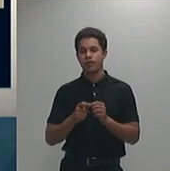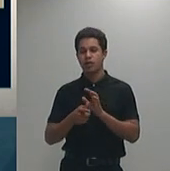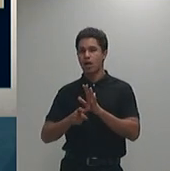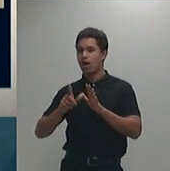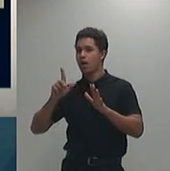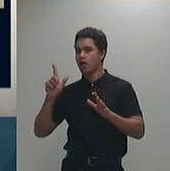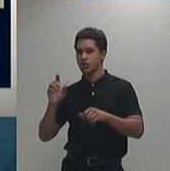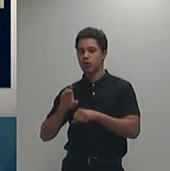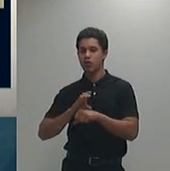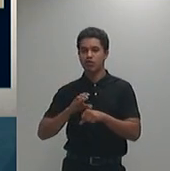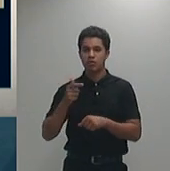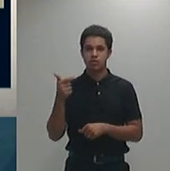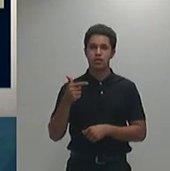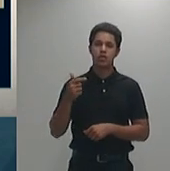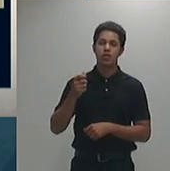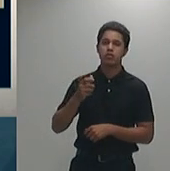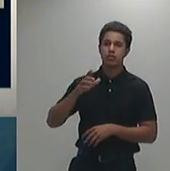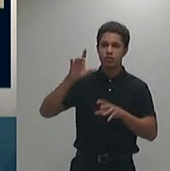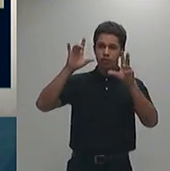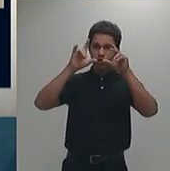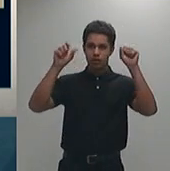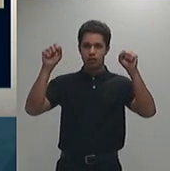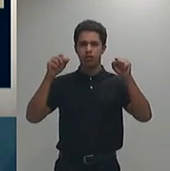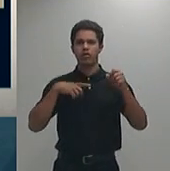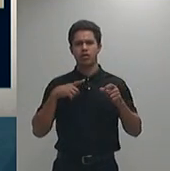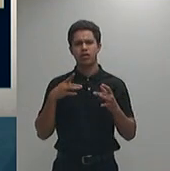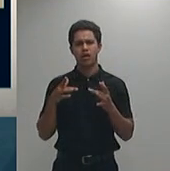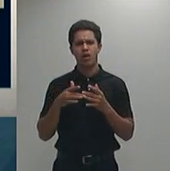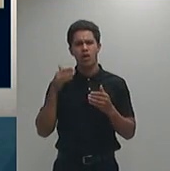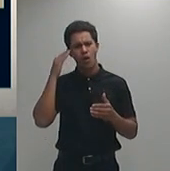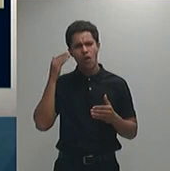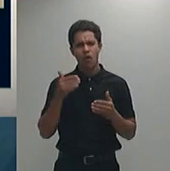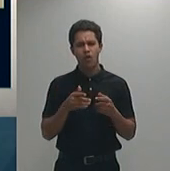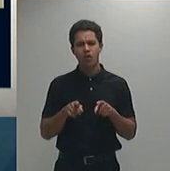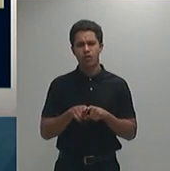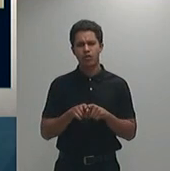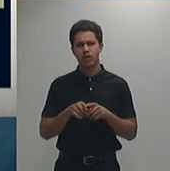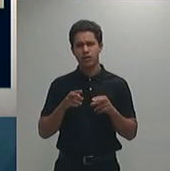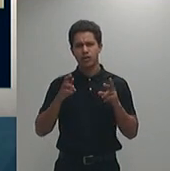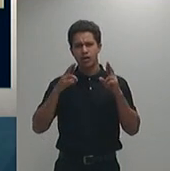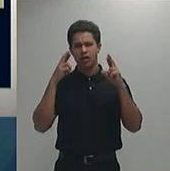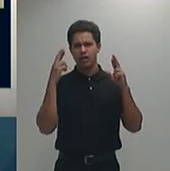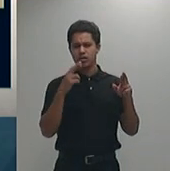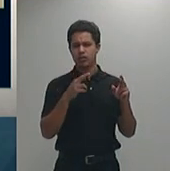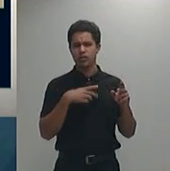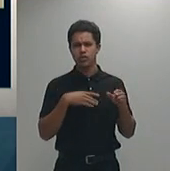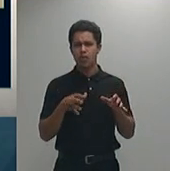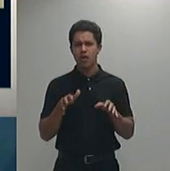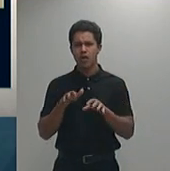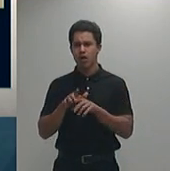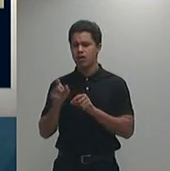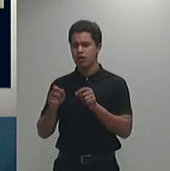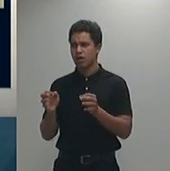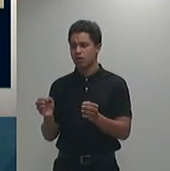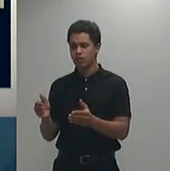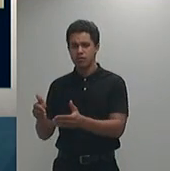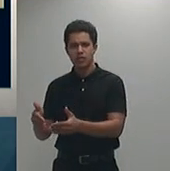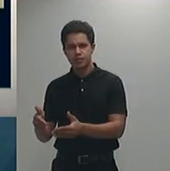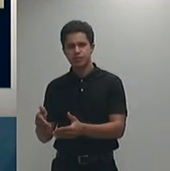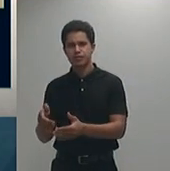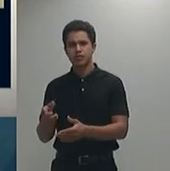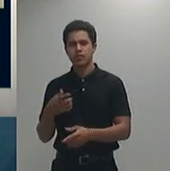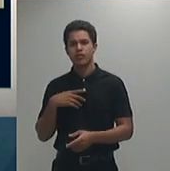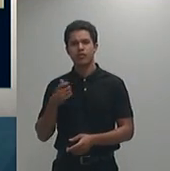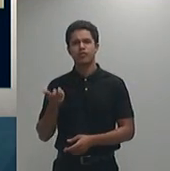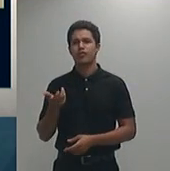tribunal arbitral e que haja concordância entre as partes a respeito da composição do tribunal arbitral constituída anteriormente circunstância na